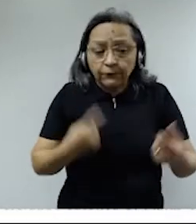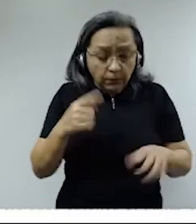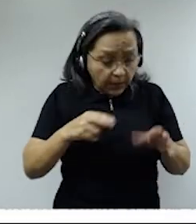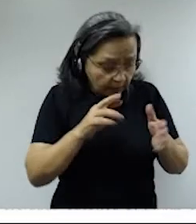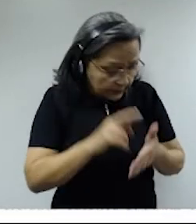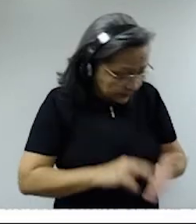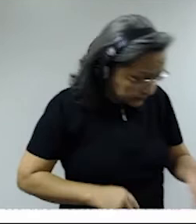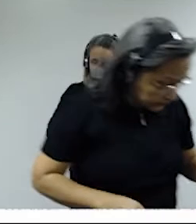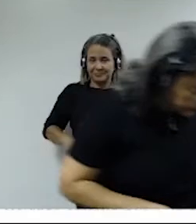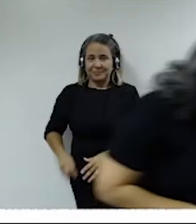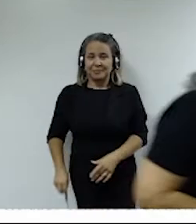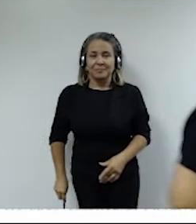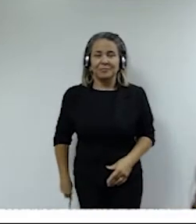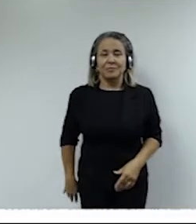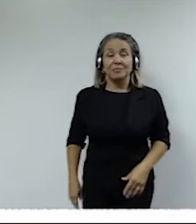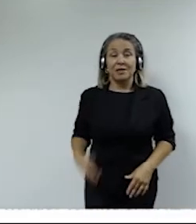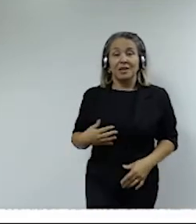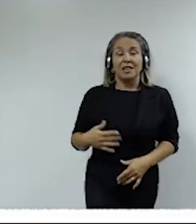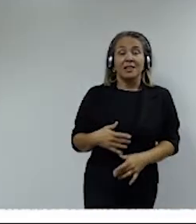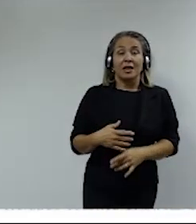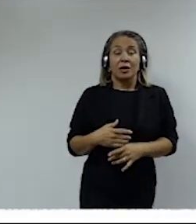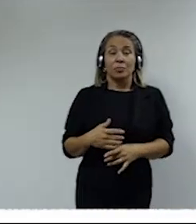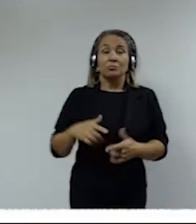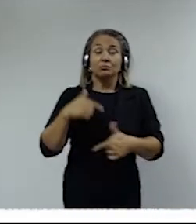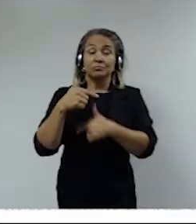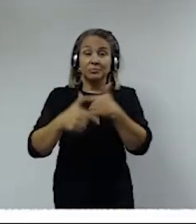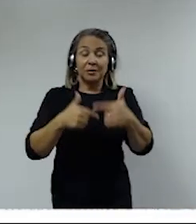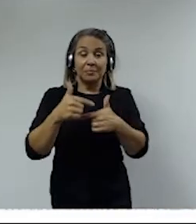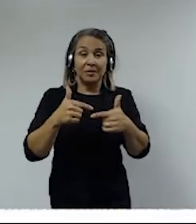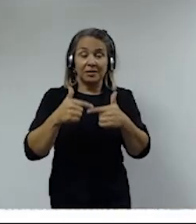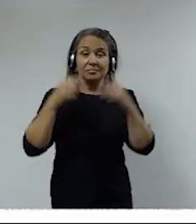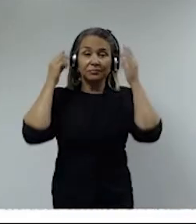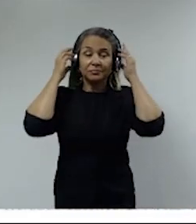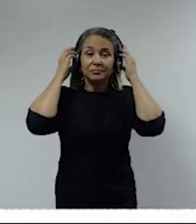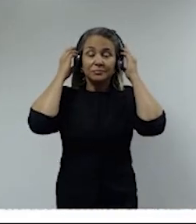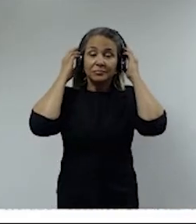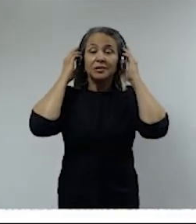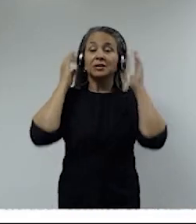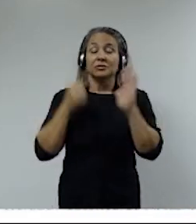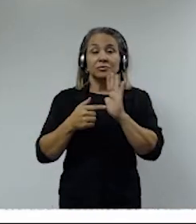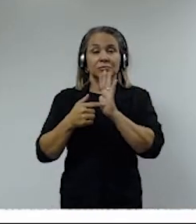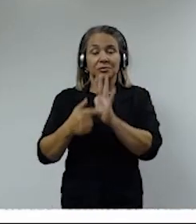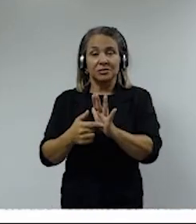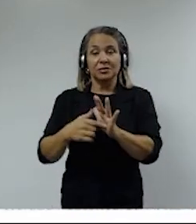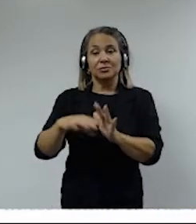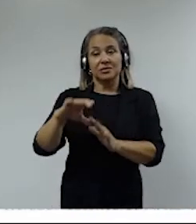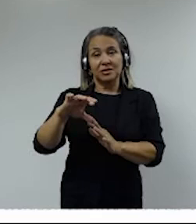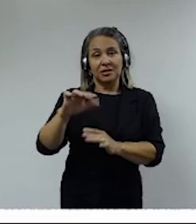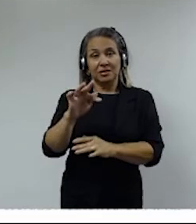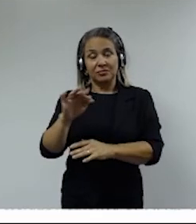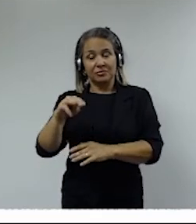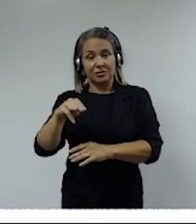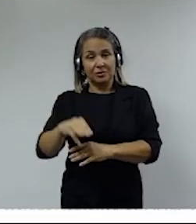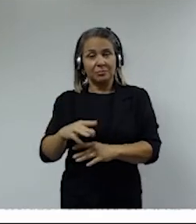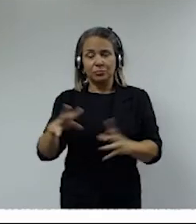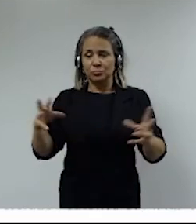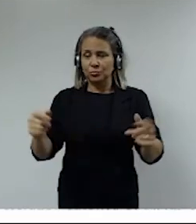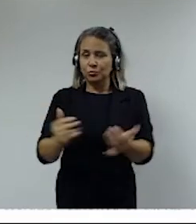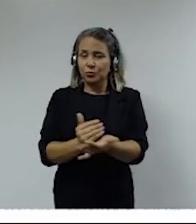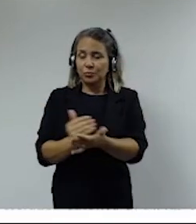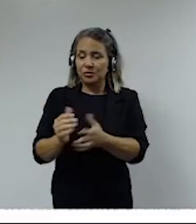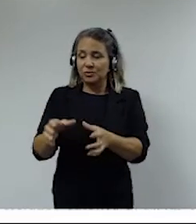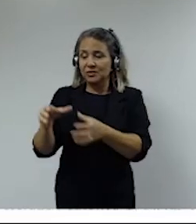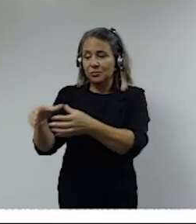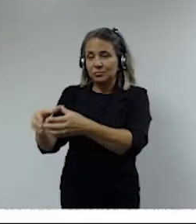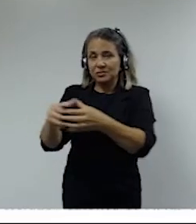recomendação e nenhuma emissão de um parecer do CFM, tudo começou a ser setorizado, né?